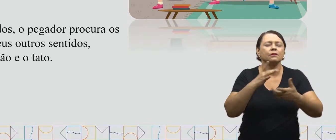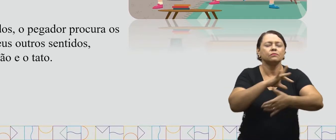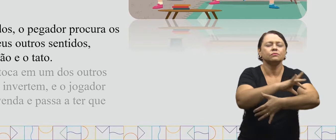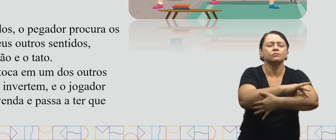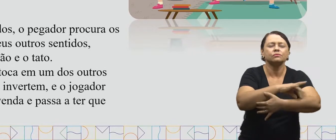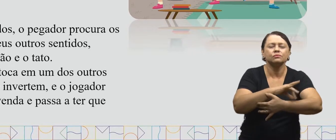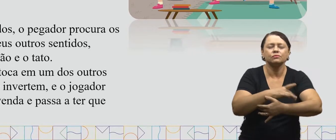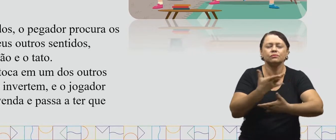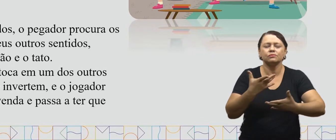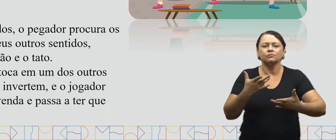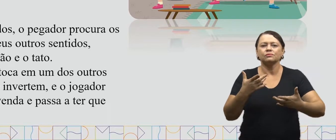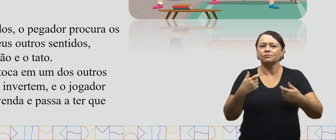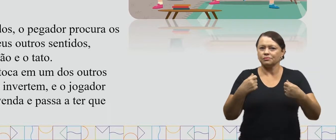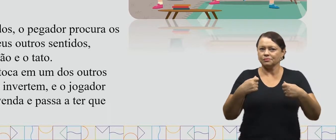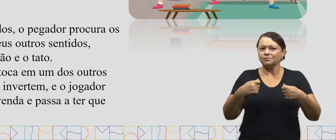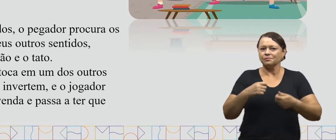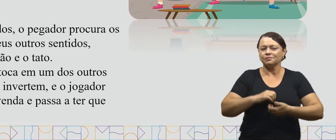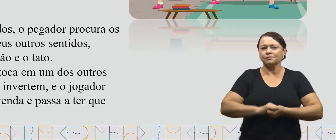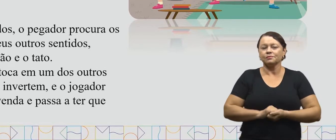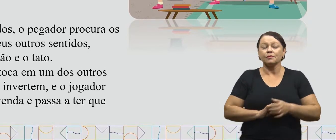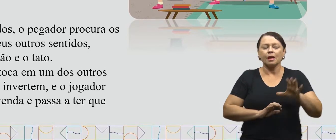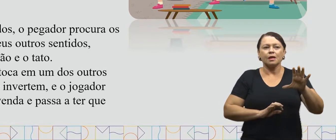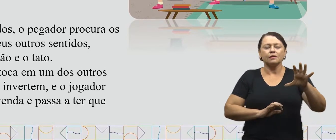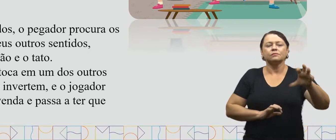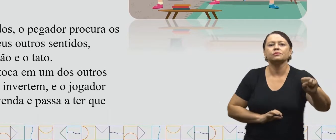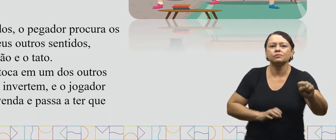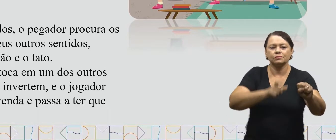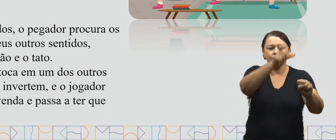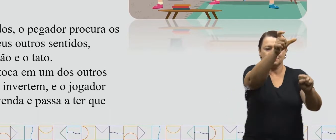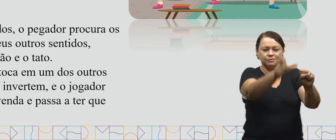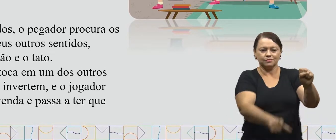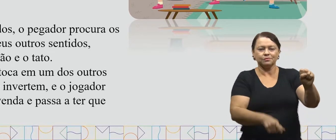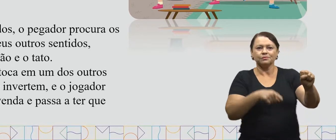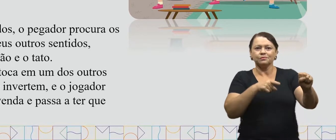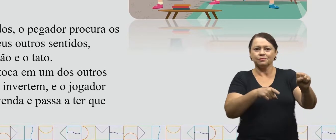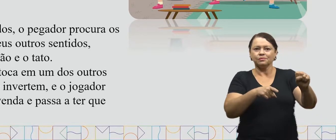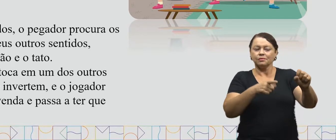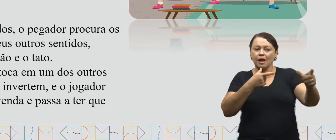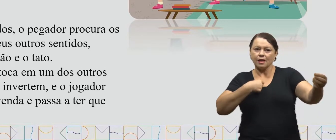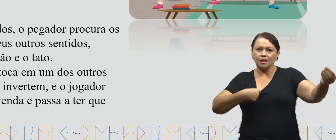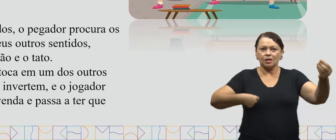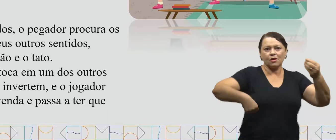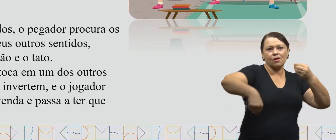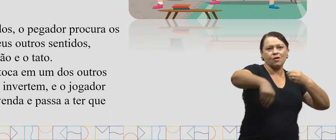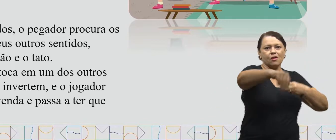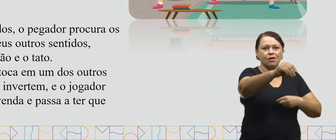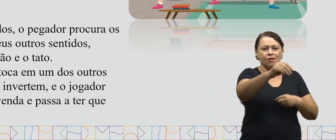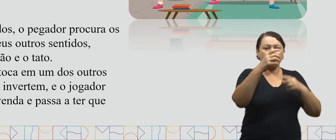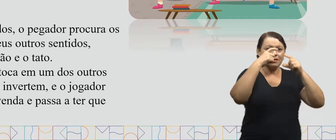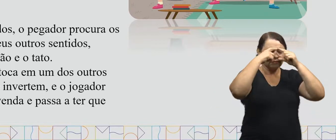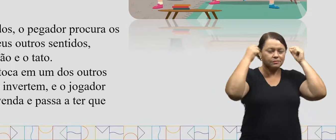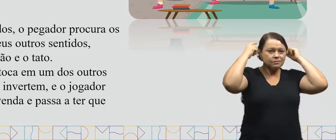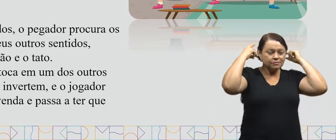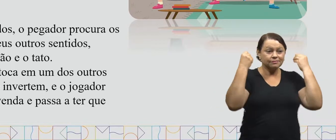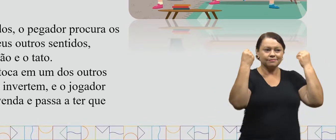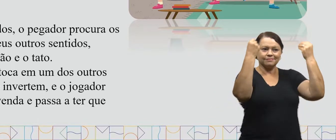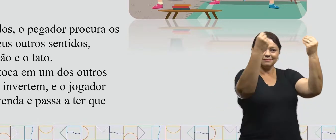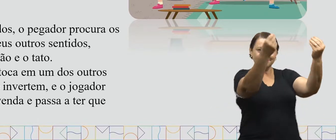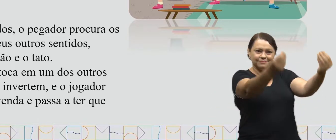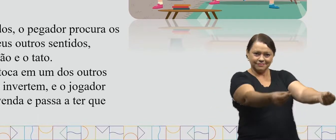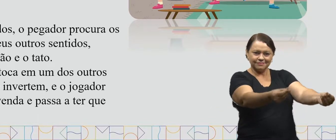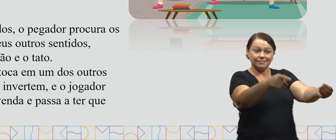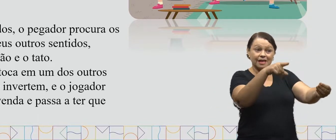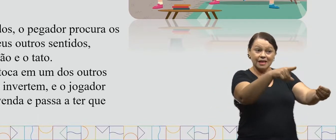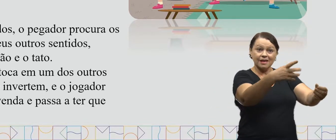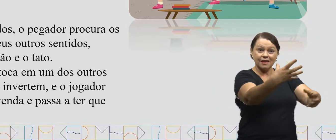tato. Quando o pegador toca em um dos outros jogadores, os papéis se invertem e o jogador que foi pego recebe a